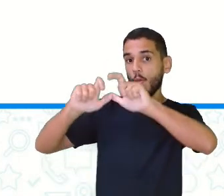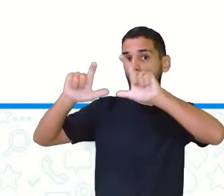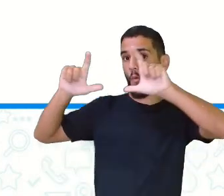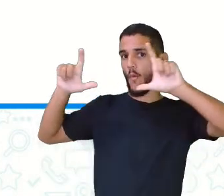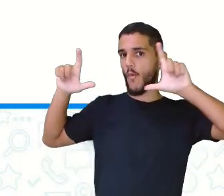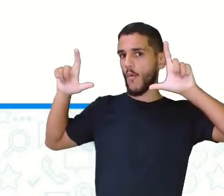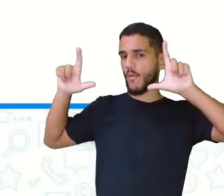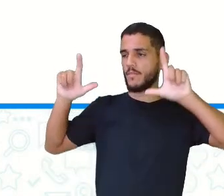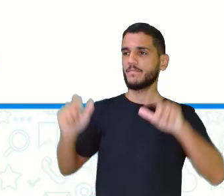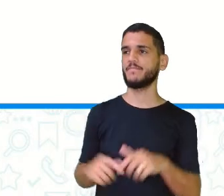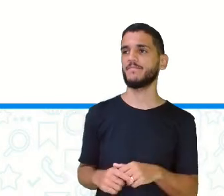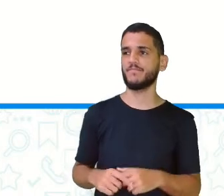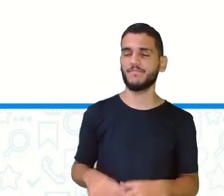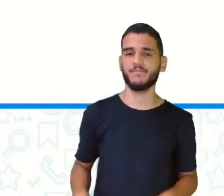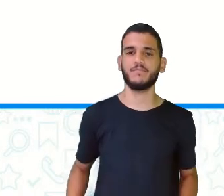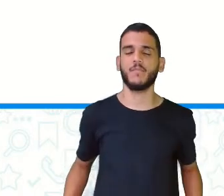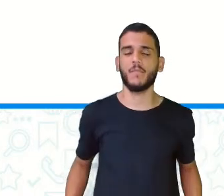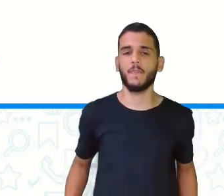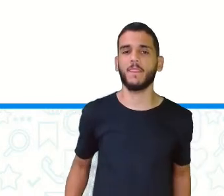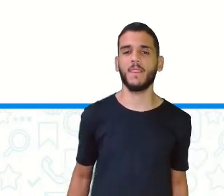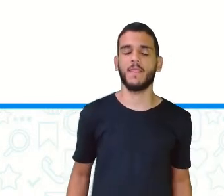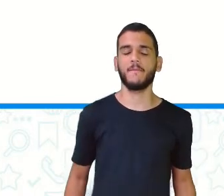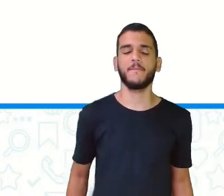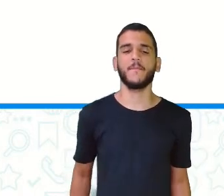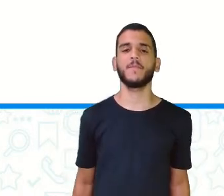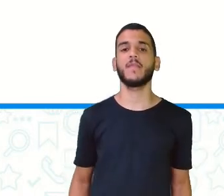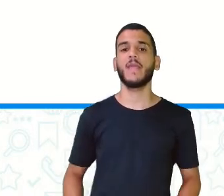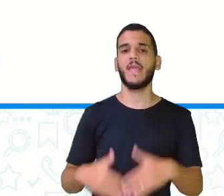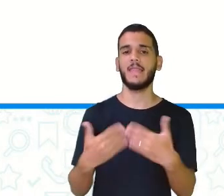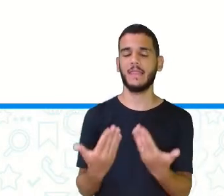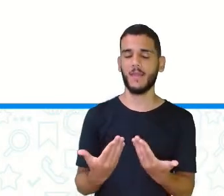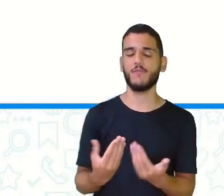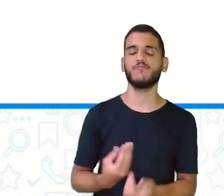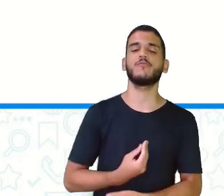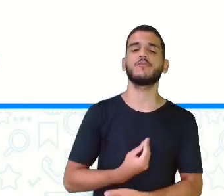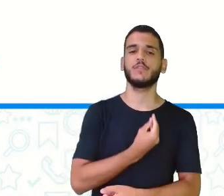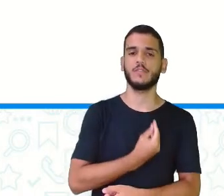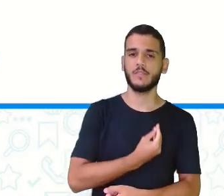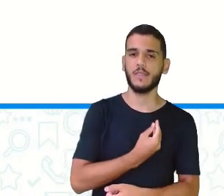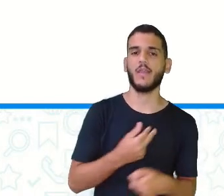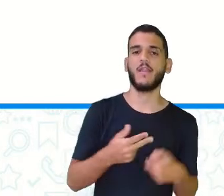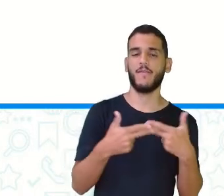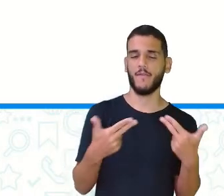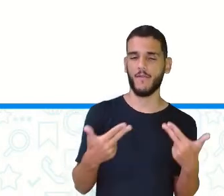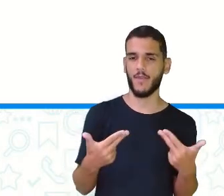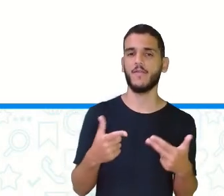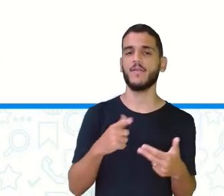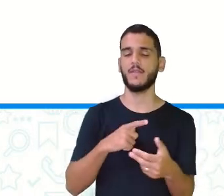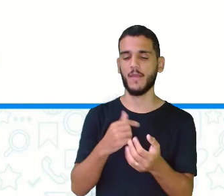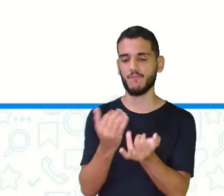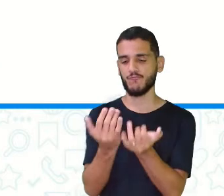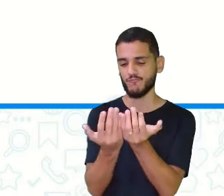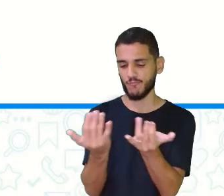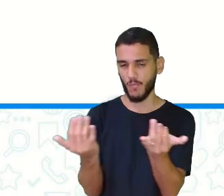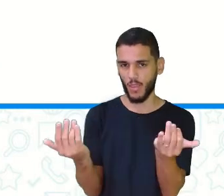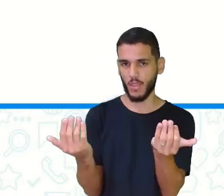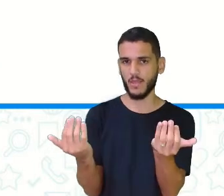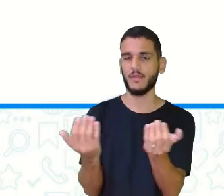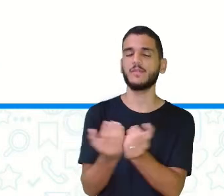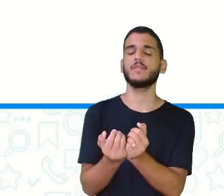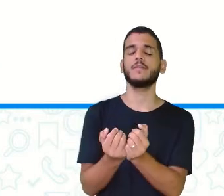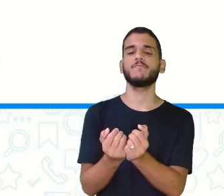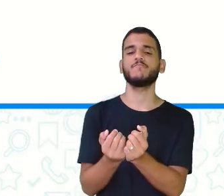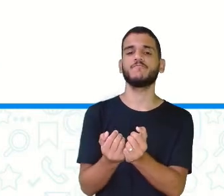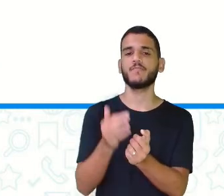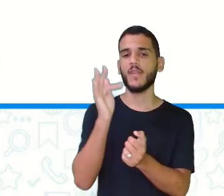embaixo ficam os seres decompositores, que a gente vai falar sobre eles, depois vêm as plantas, flores, sementes e frutos.